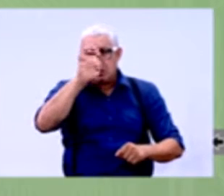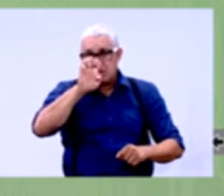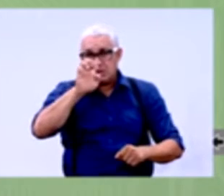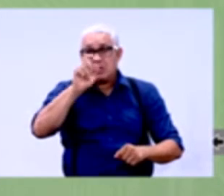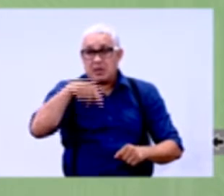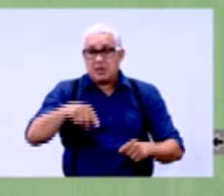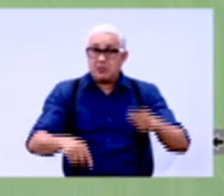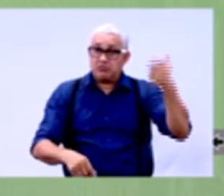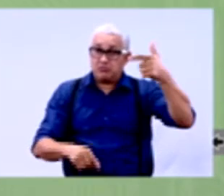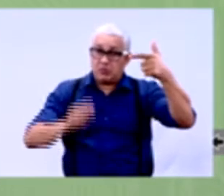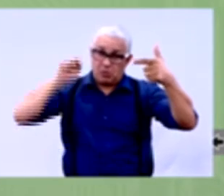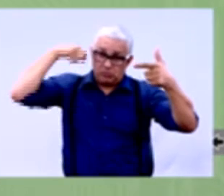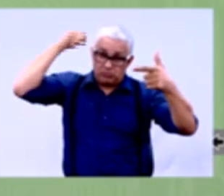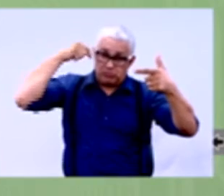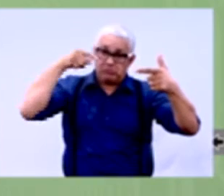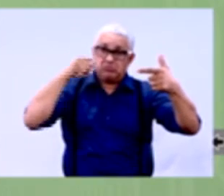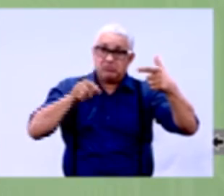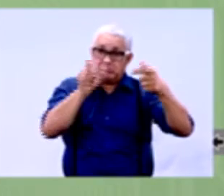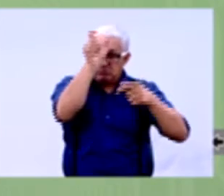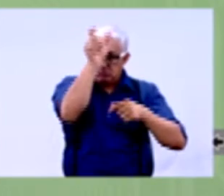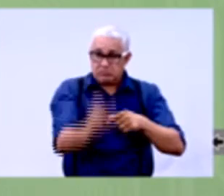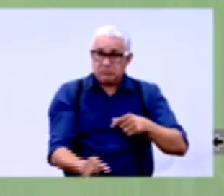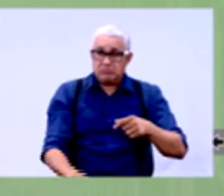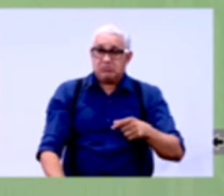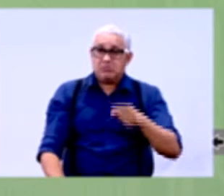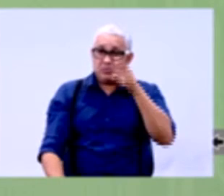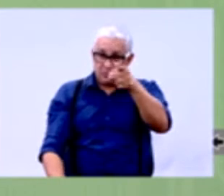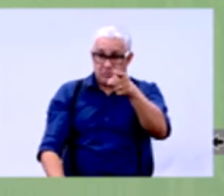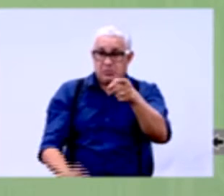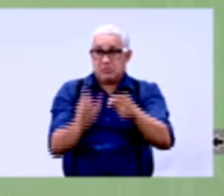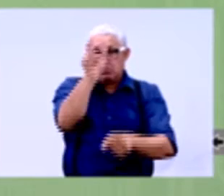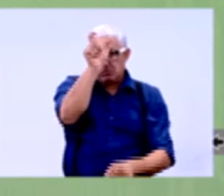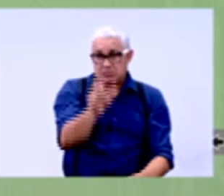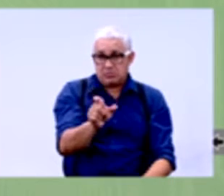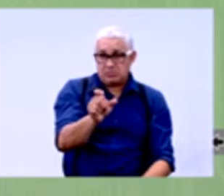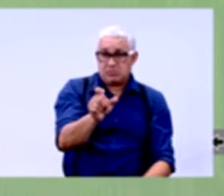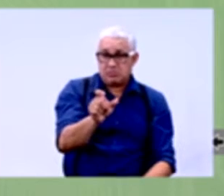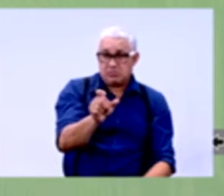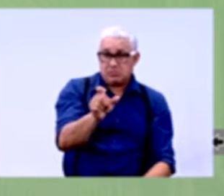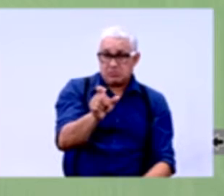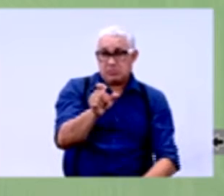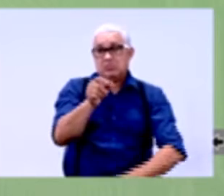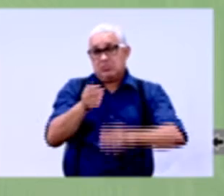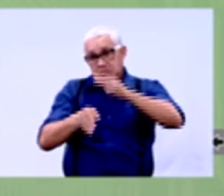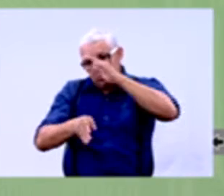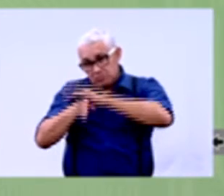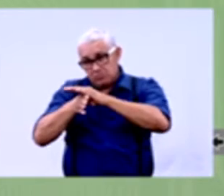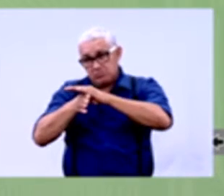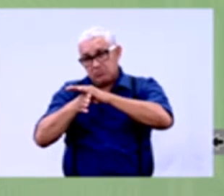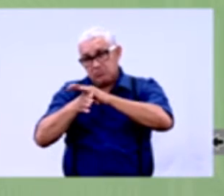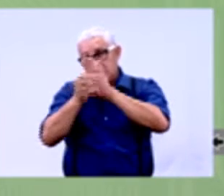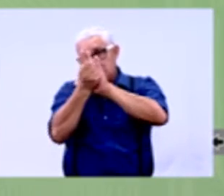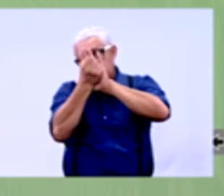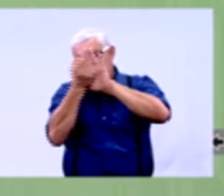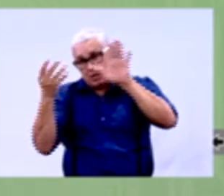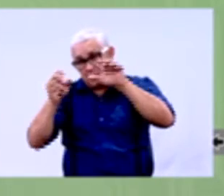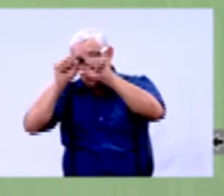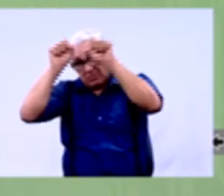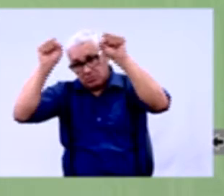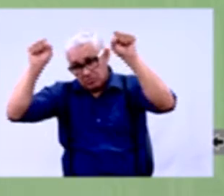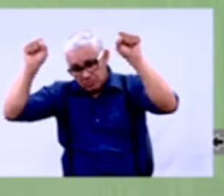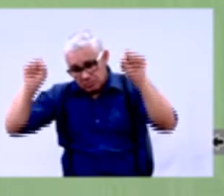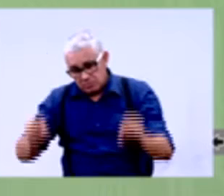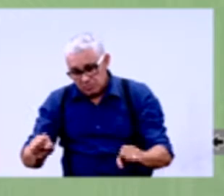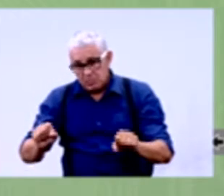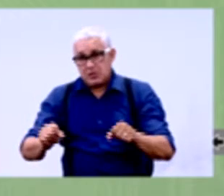ator, que no caso aqui é o atendente, e aí sim, o atendente é que irá acessar a aplicação. Então daí o atendente,